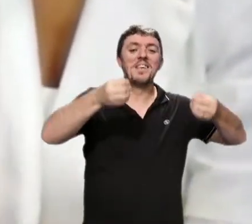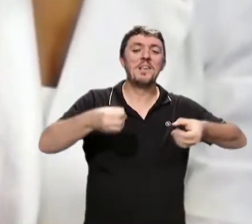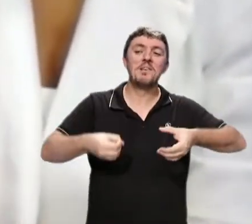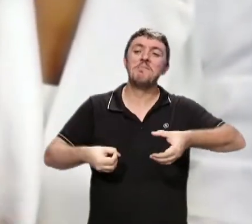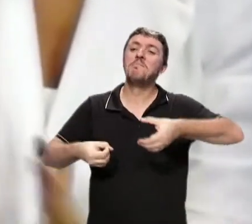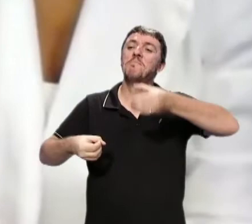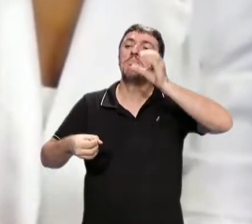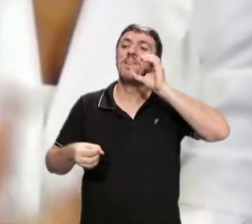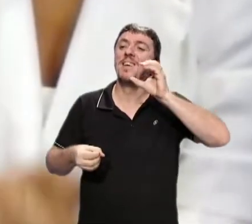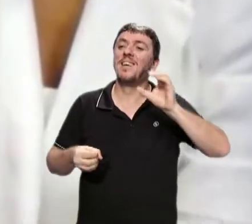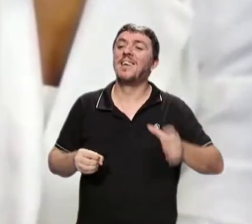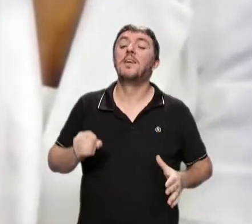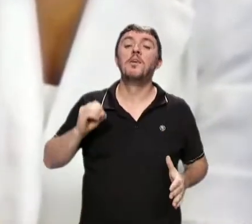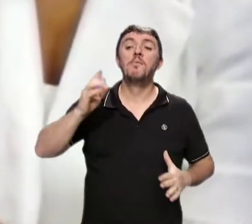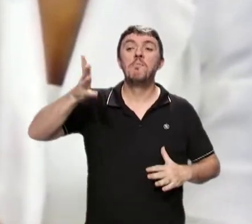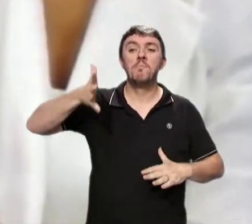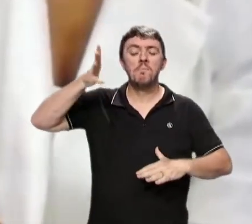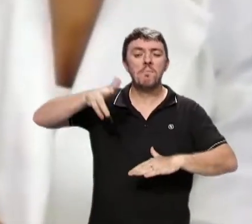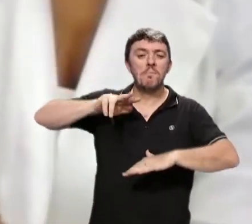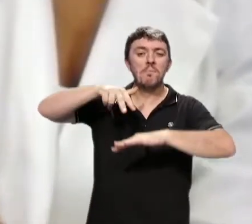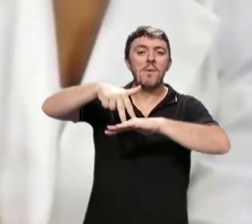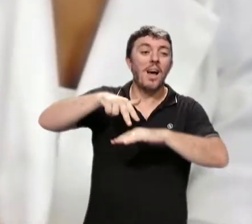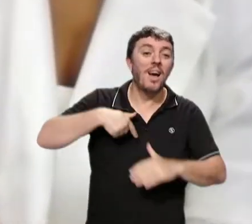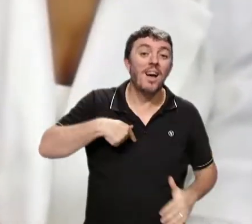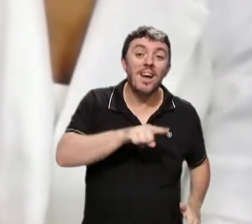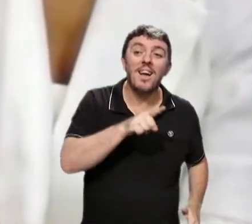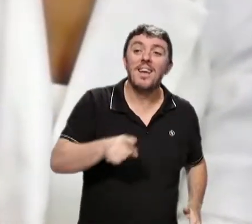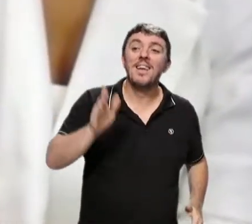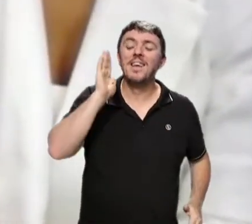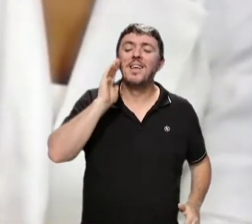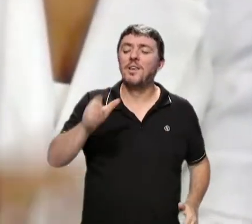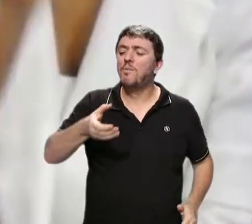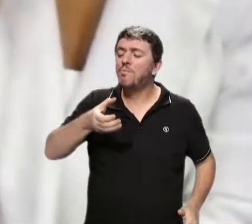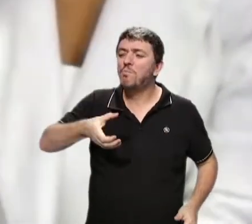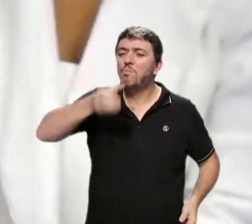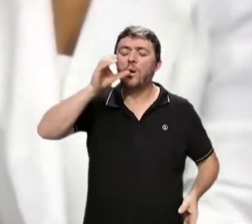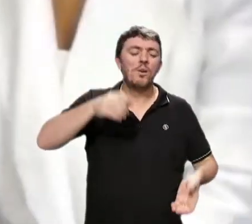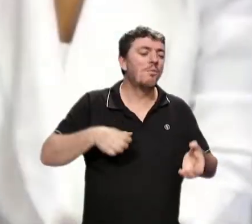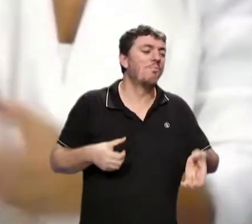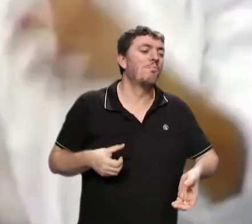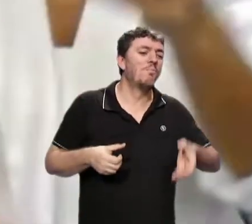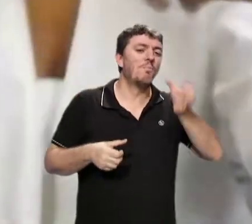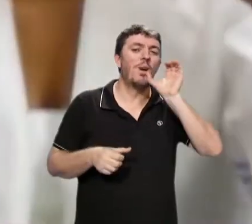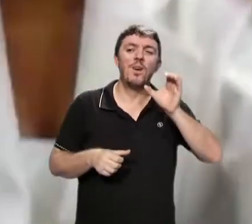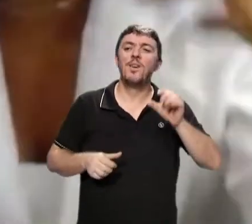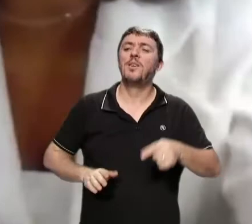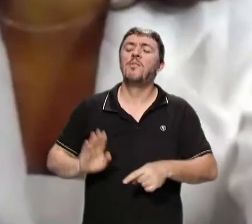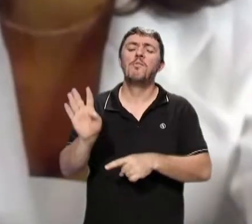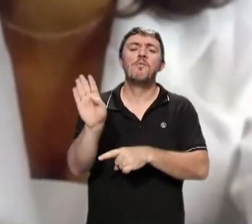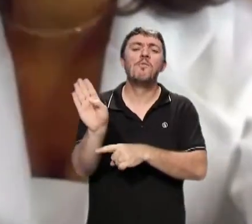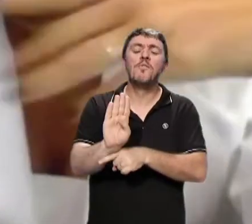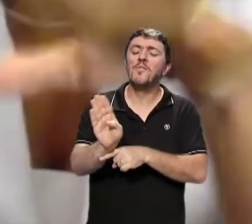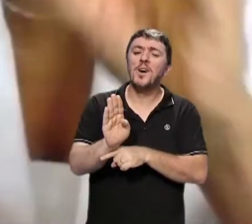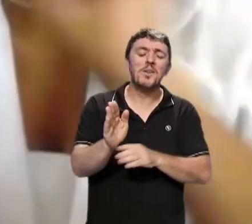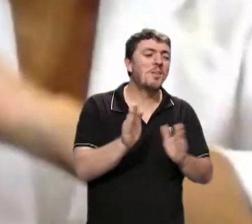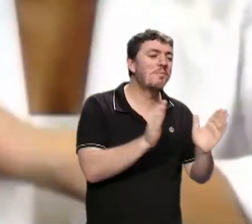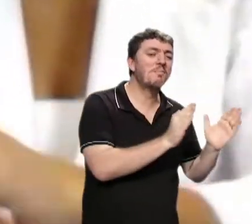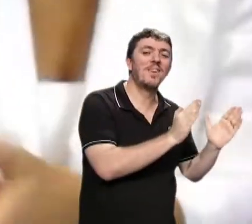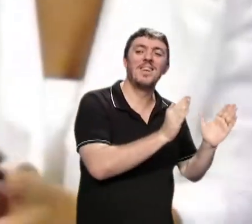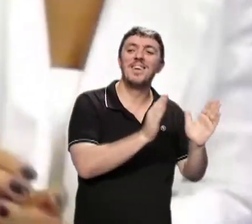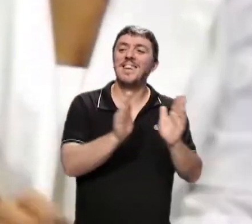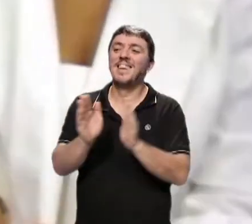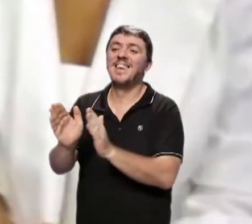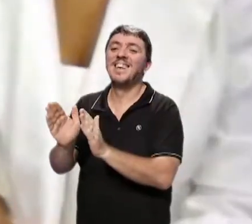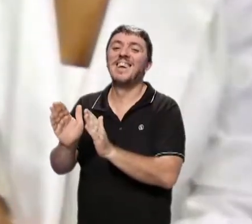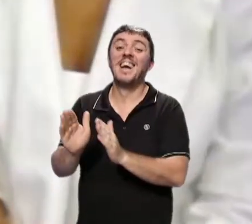ir para a palestra porque sabia que ia ter drink. Na verdade, o filme todo a gente fez nesse esquema. A gente nem recebeu o cachê, o nosso cachê foi drink.